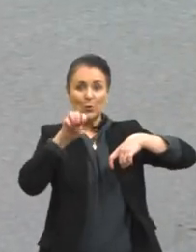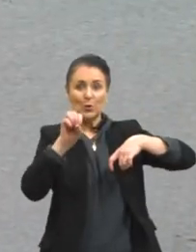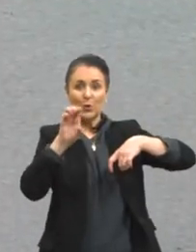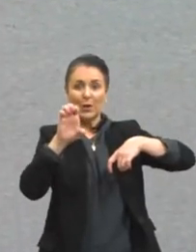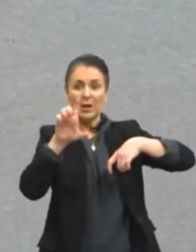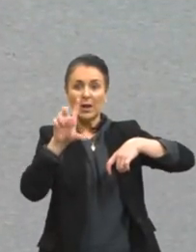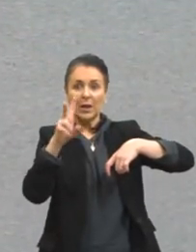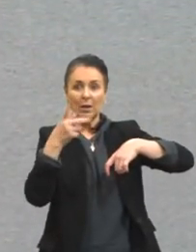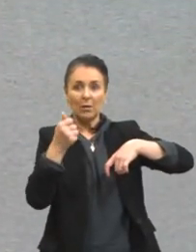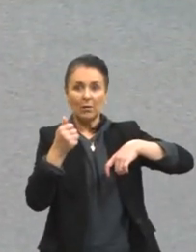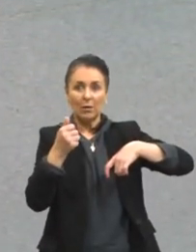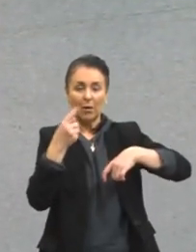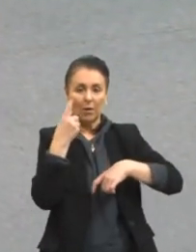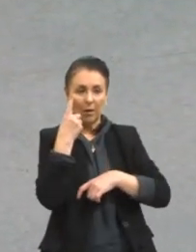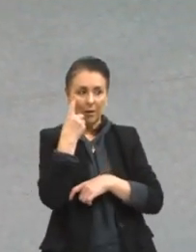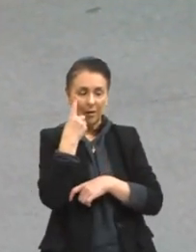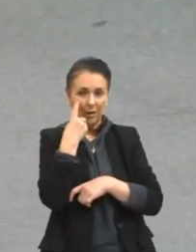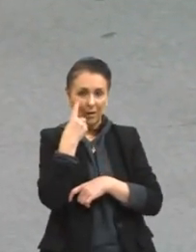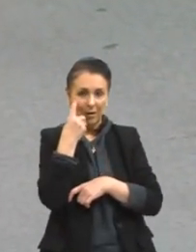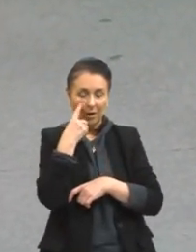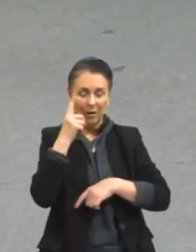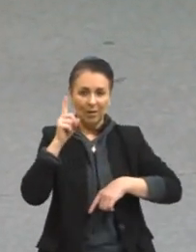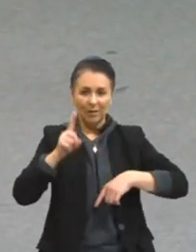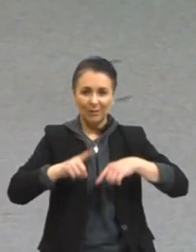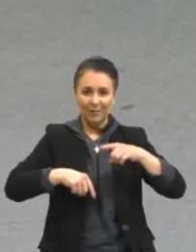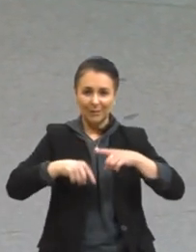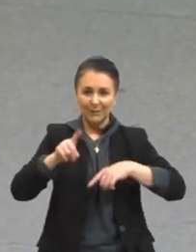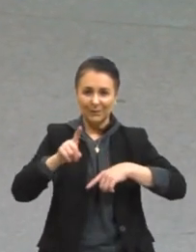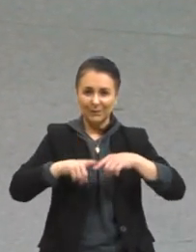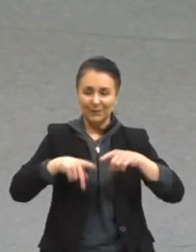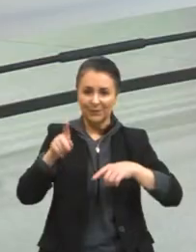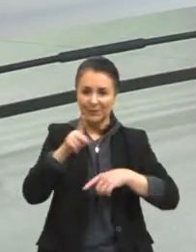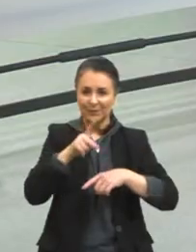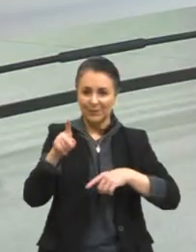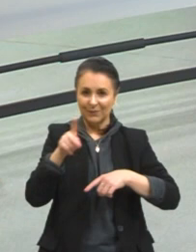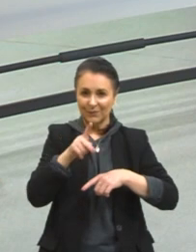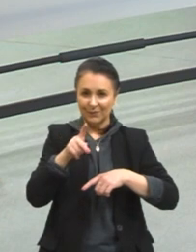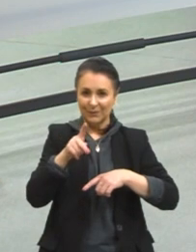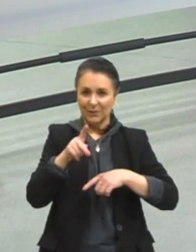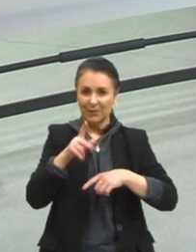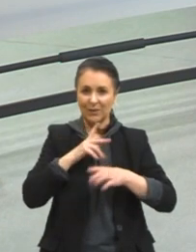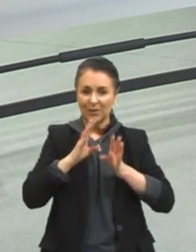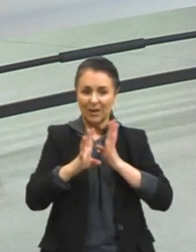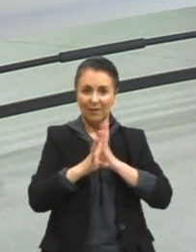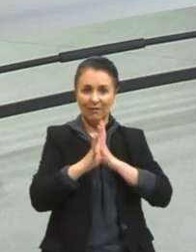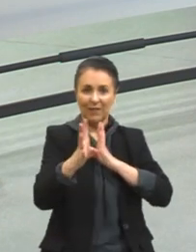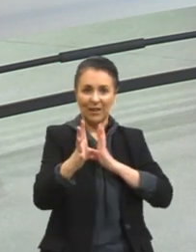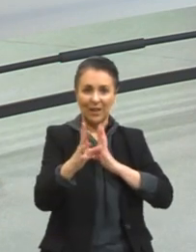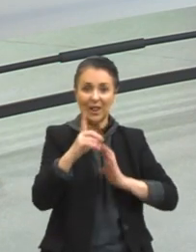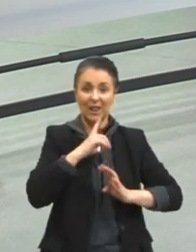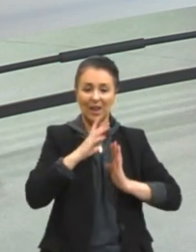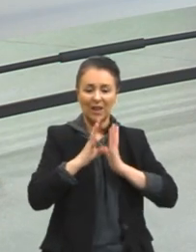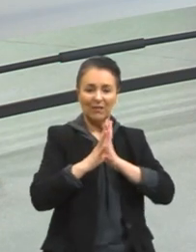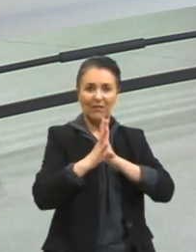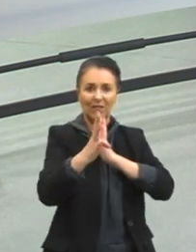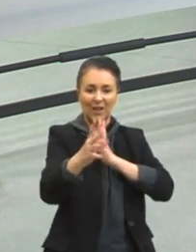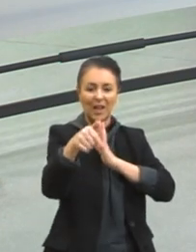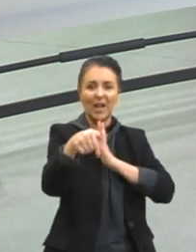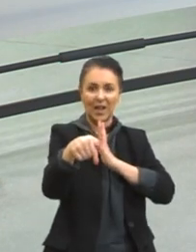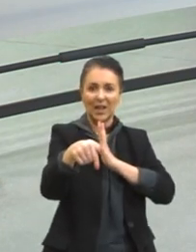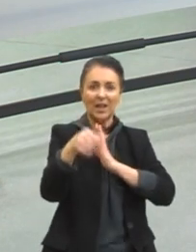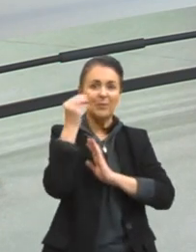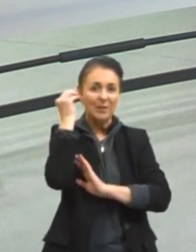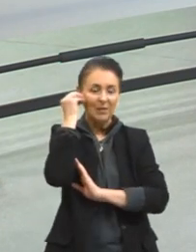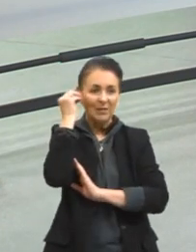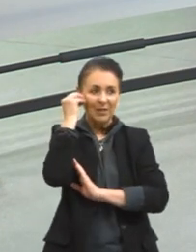martelinho esse fiquei no material calma gente vamos fazer fila tem um monte de voluntários aqui fila fila por favor